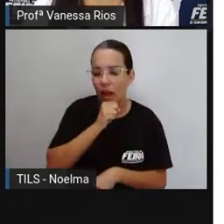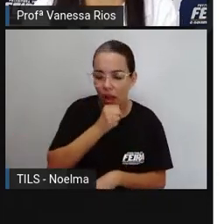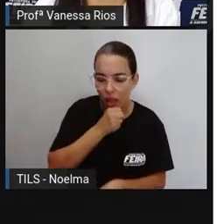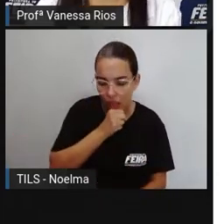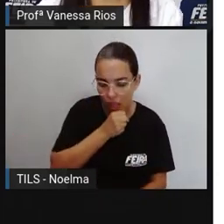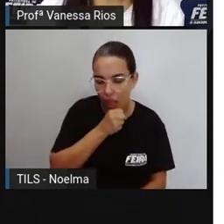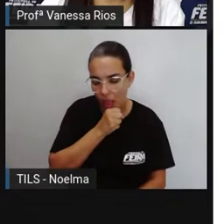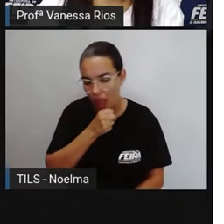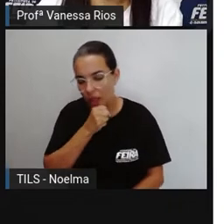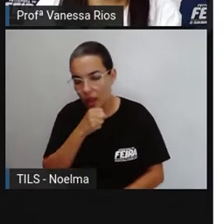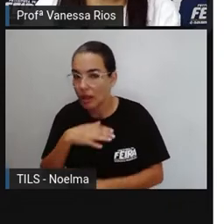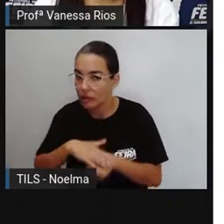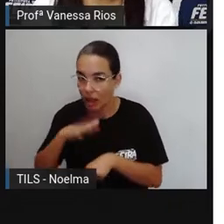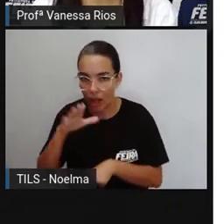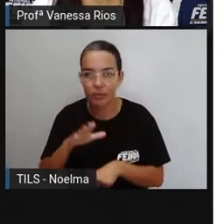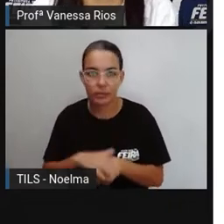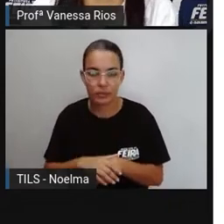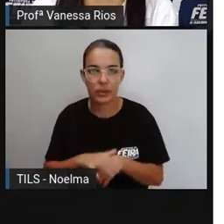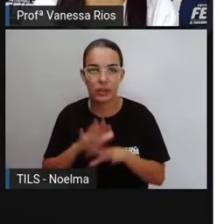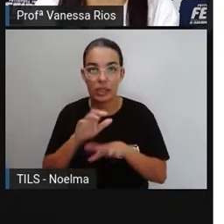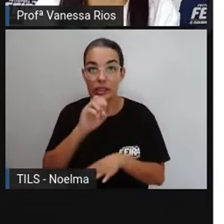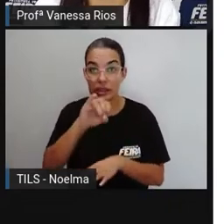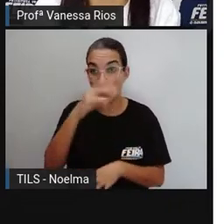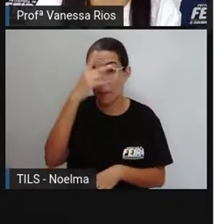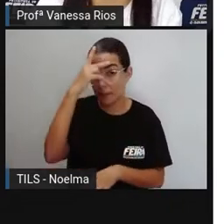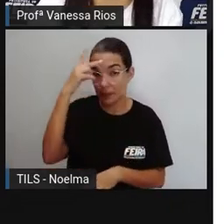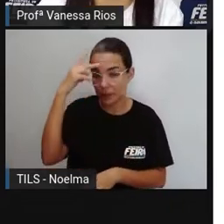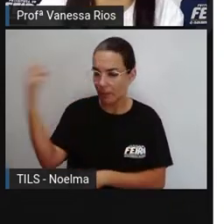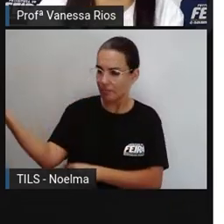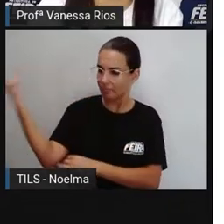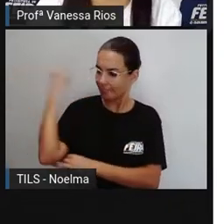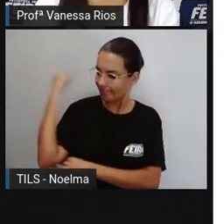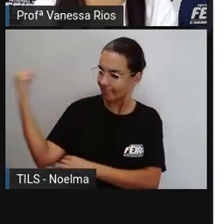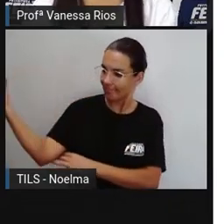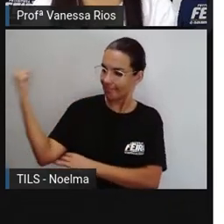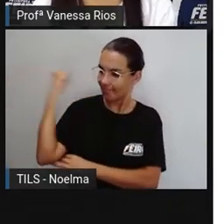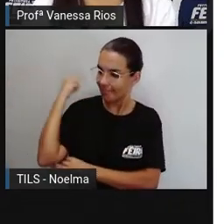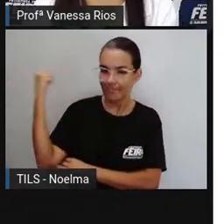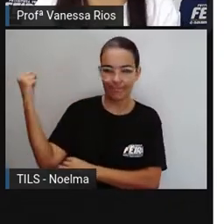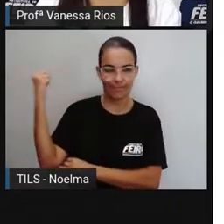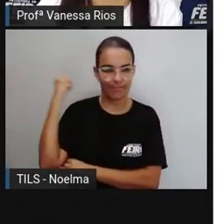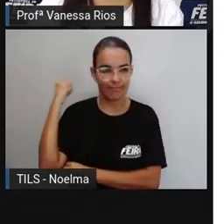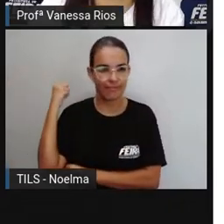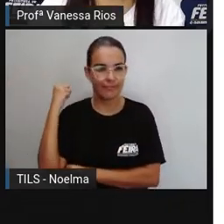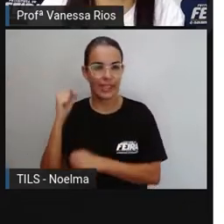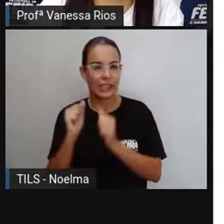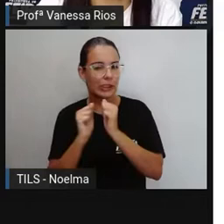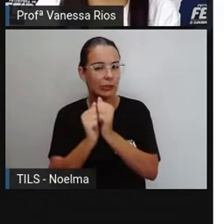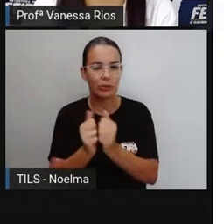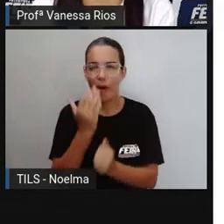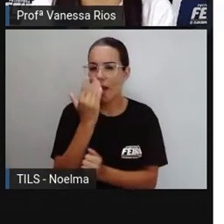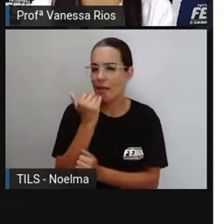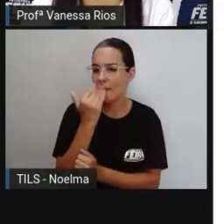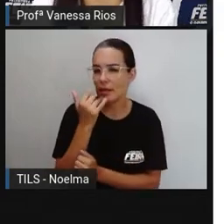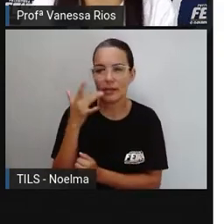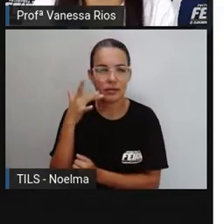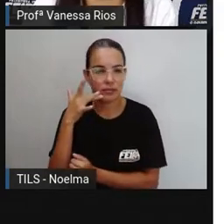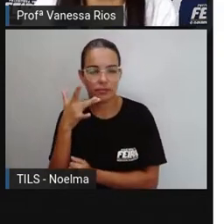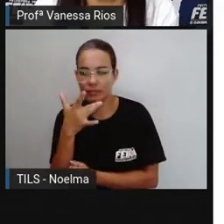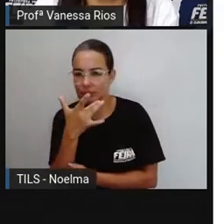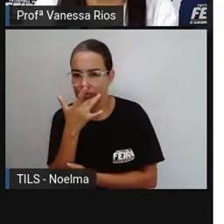aí que praticam atividade física, junto com outros fatores também relacionados à alimentação saudável,